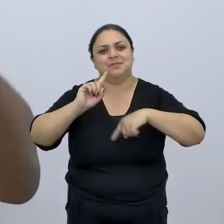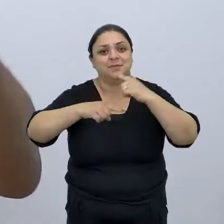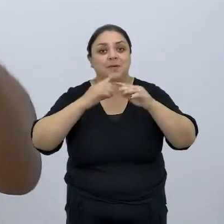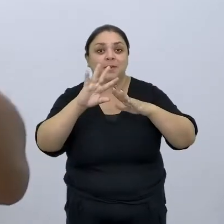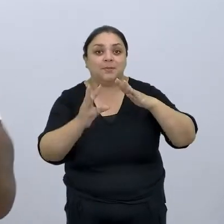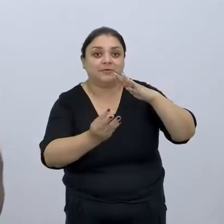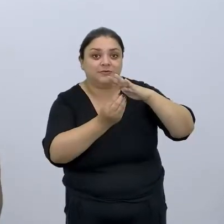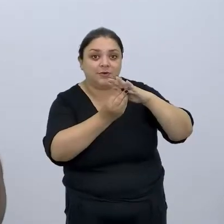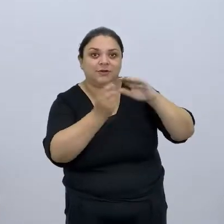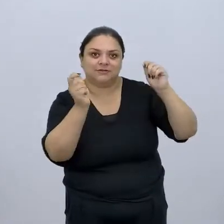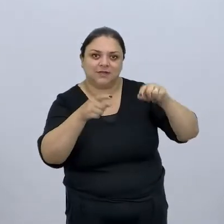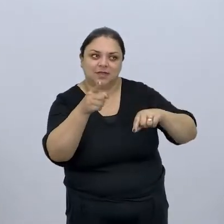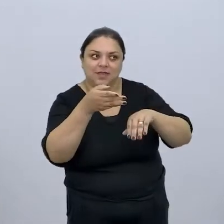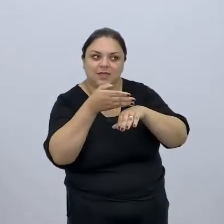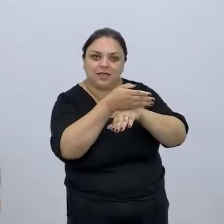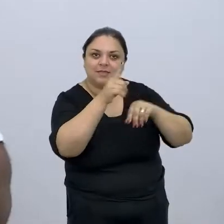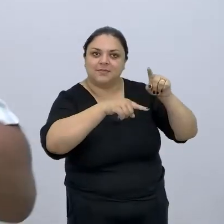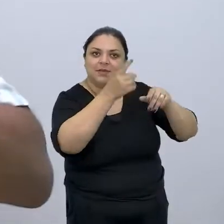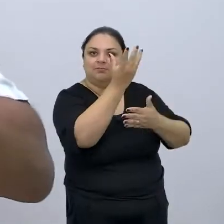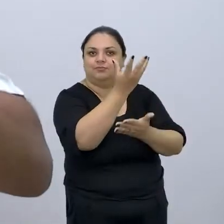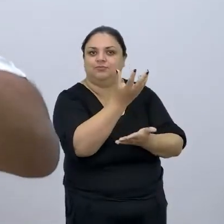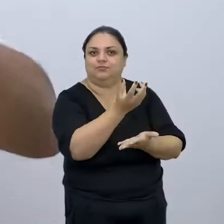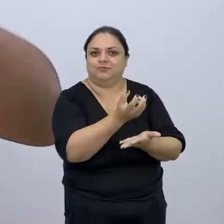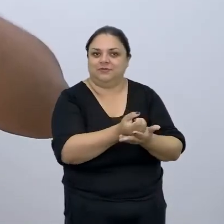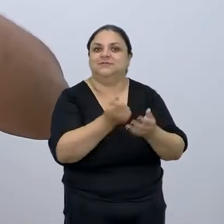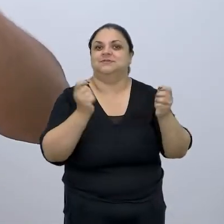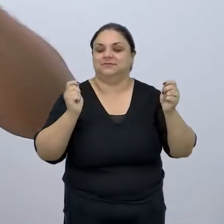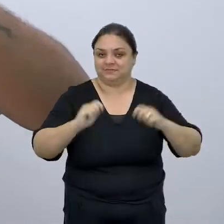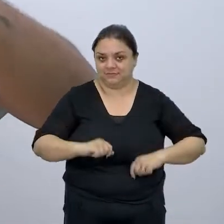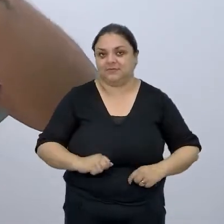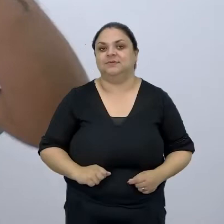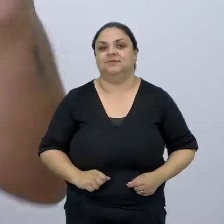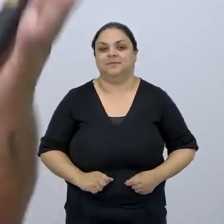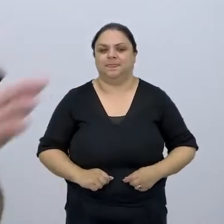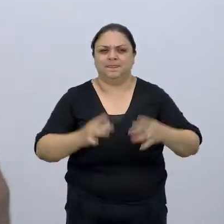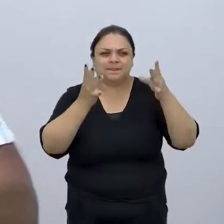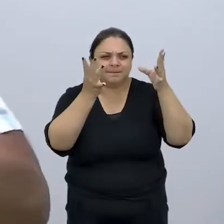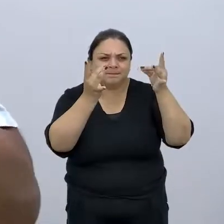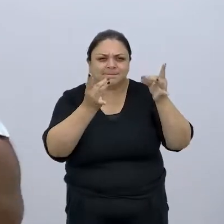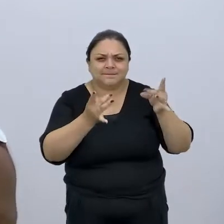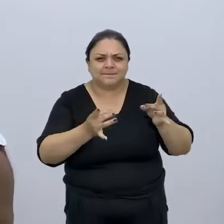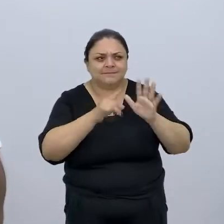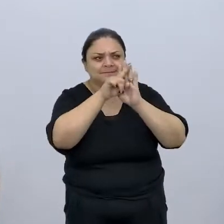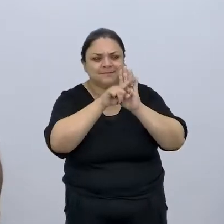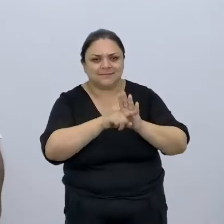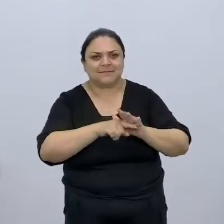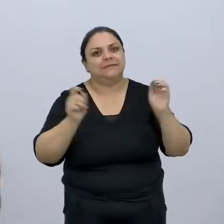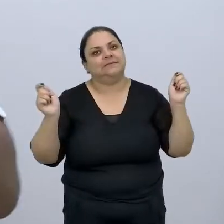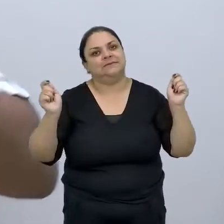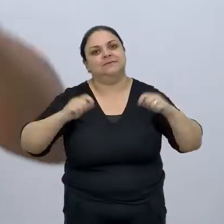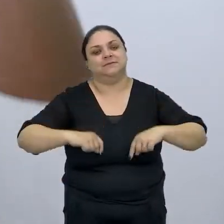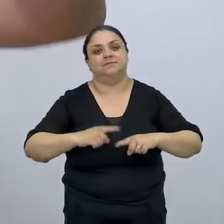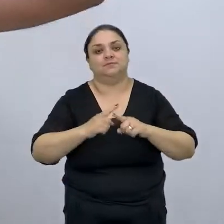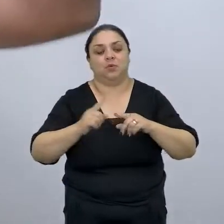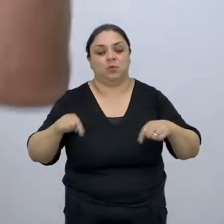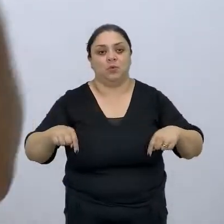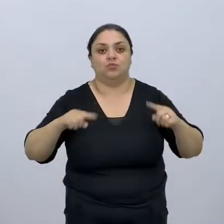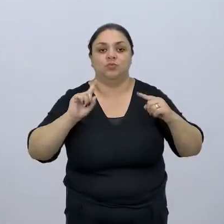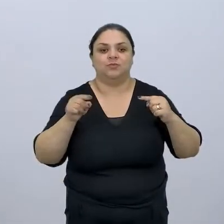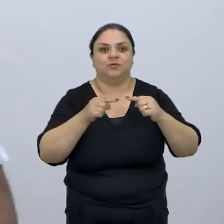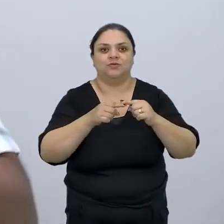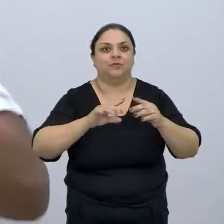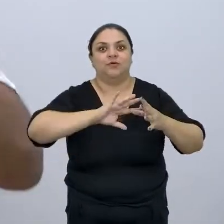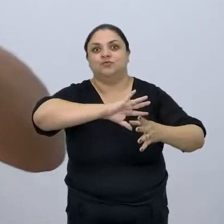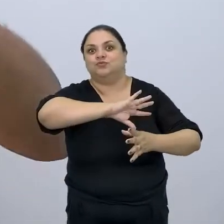repositório, baixar todo esse material, mesmo lá que esmiuçar esse material todinho. A nossa intenção hoje não é abrir